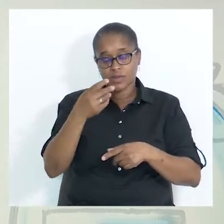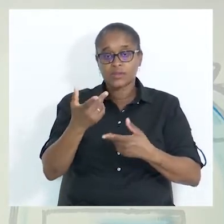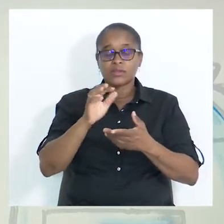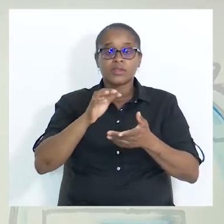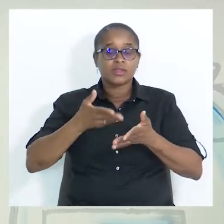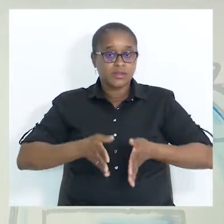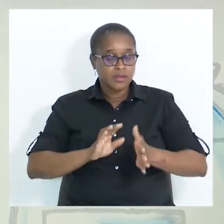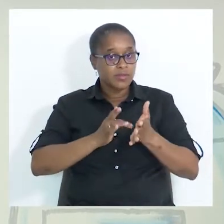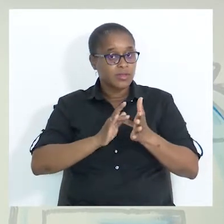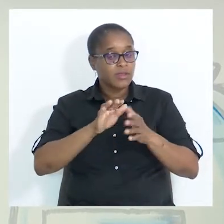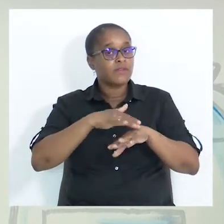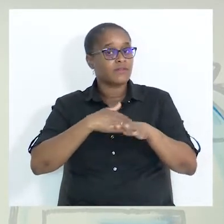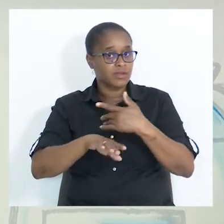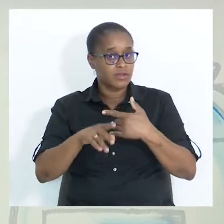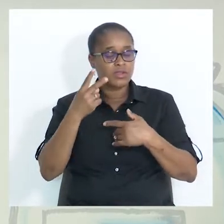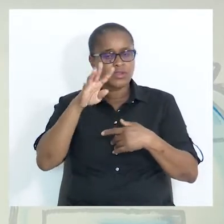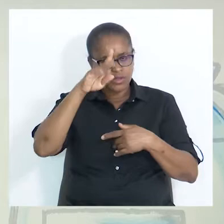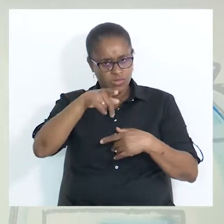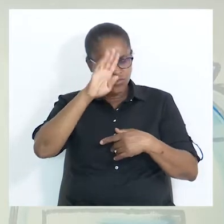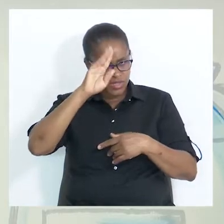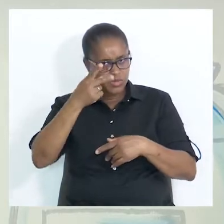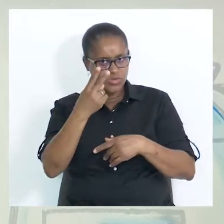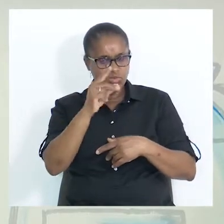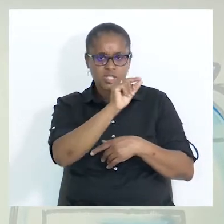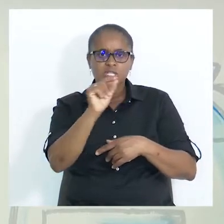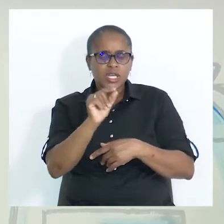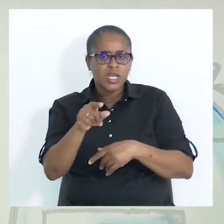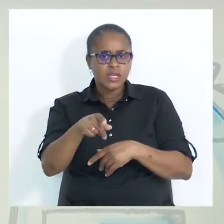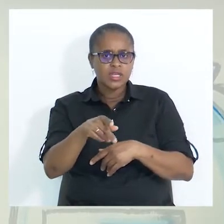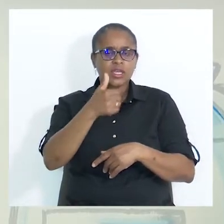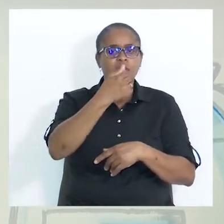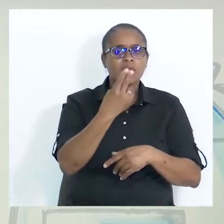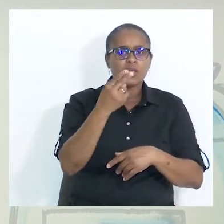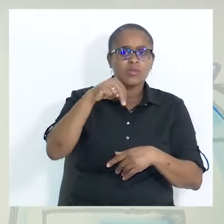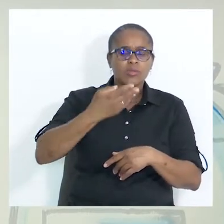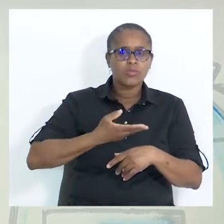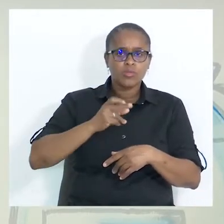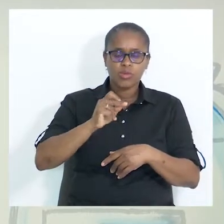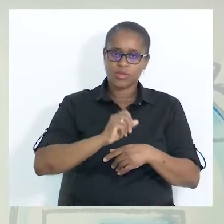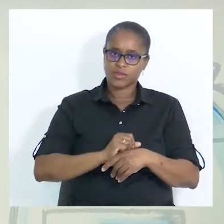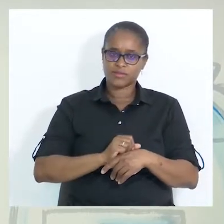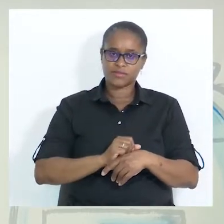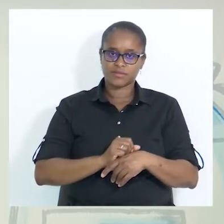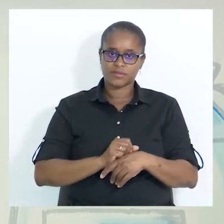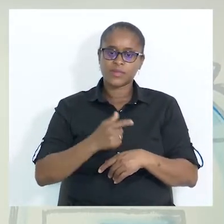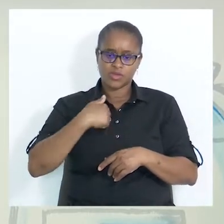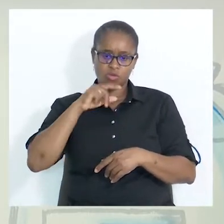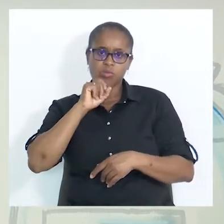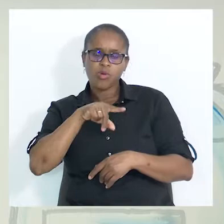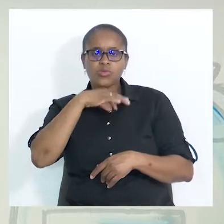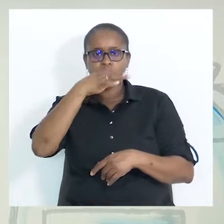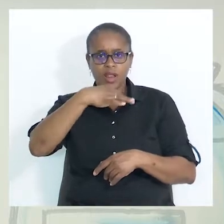realiza, tu vais dar conta de duas linhas aqui. Bunda, eu posso